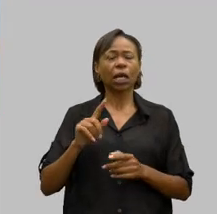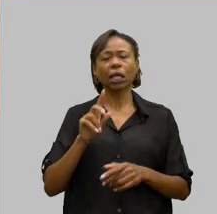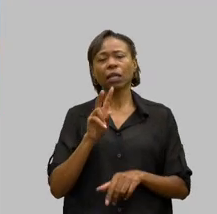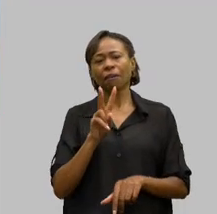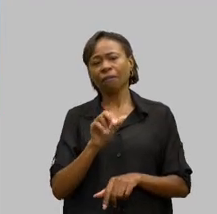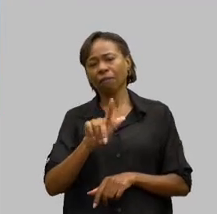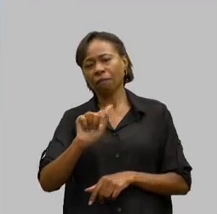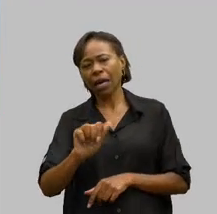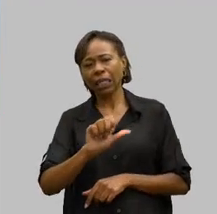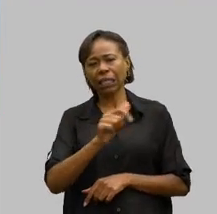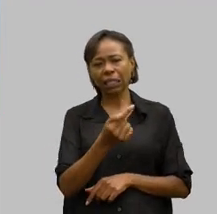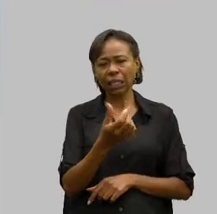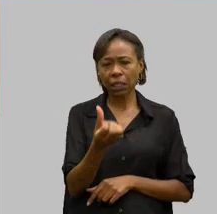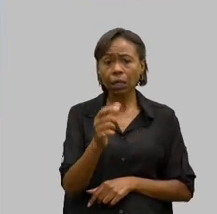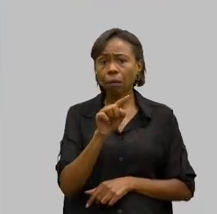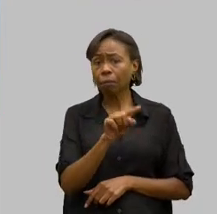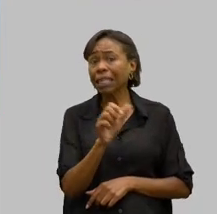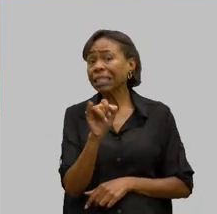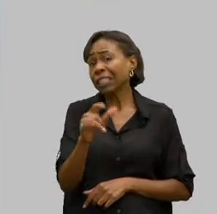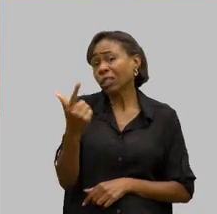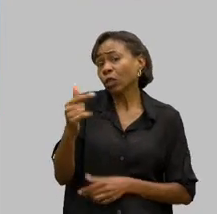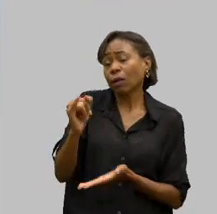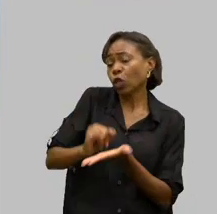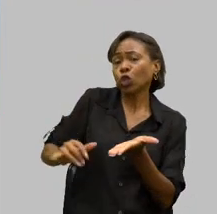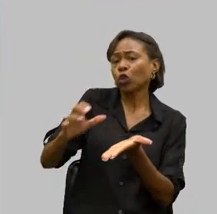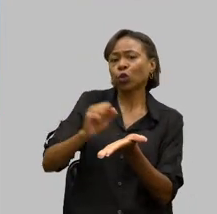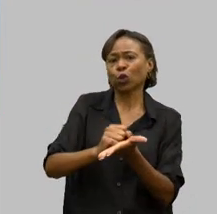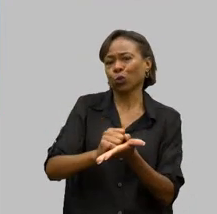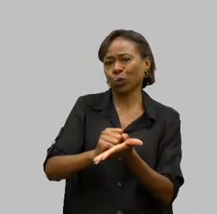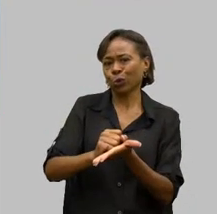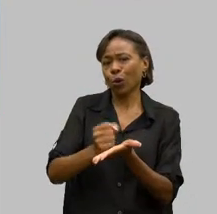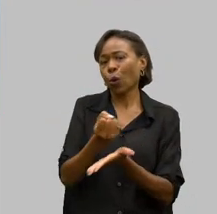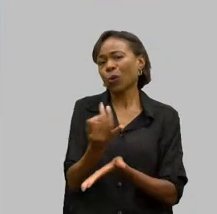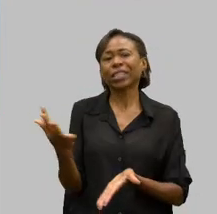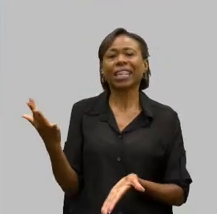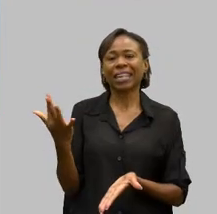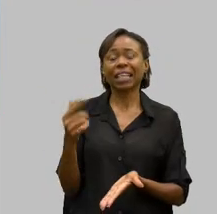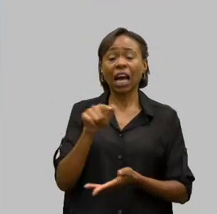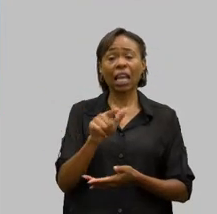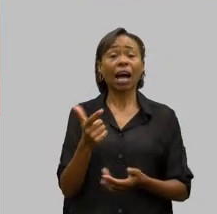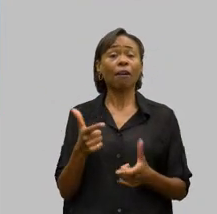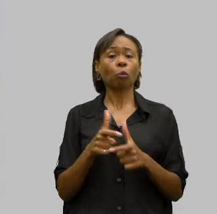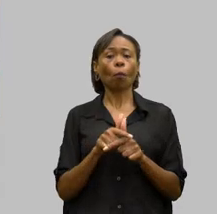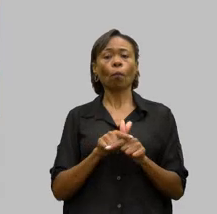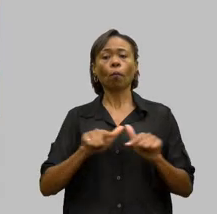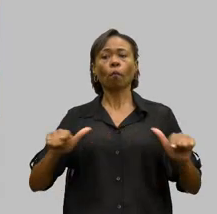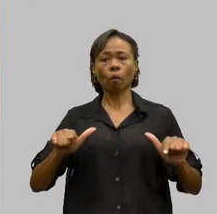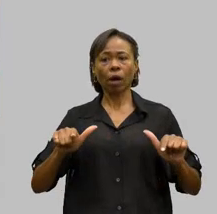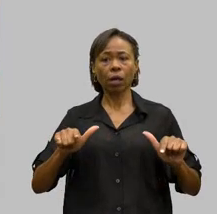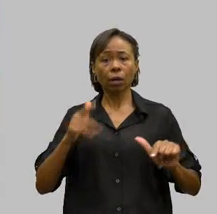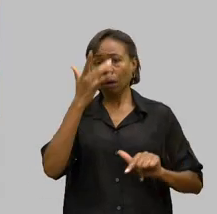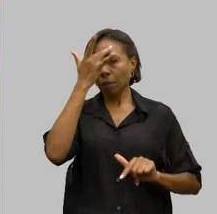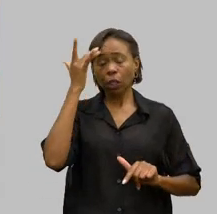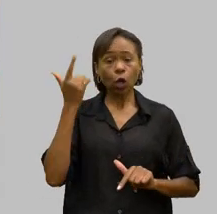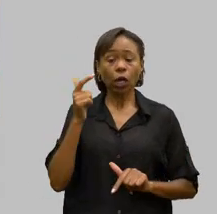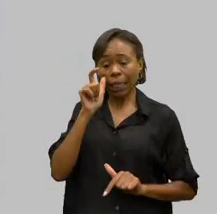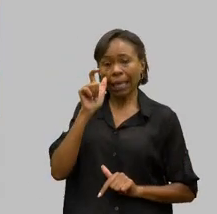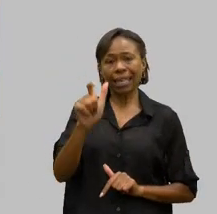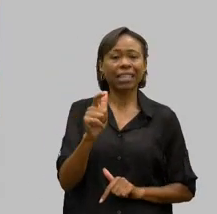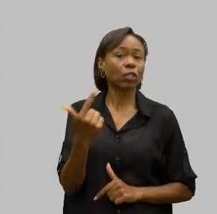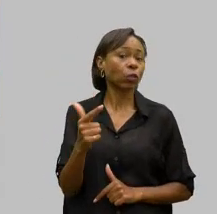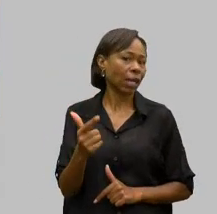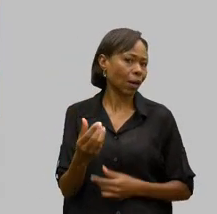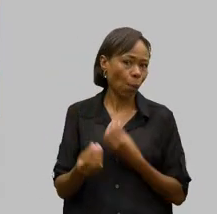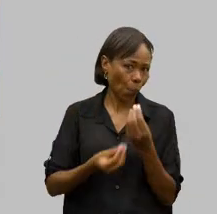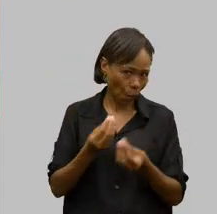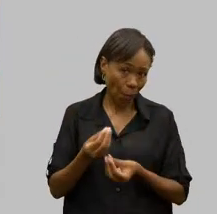para não ter escrito o suficiente, para ter a área vazia, para não ter gente interessada? Esse é um risco